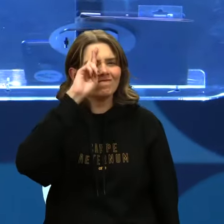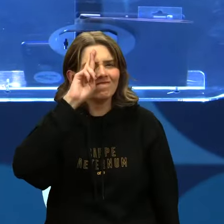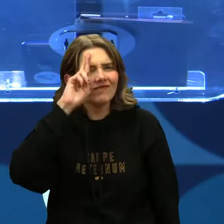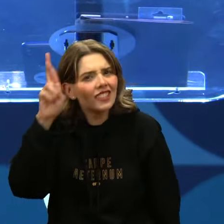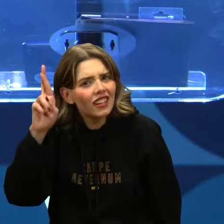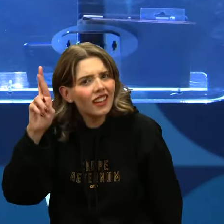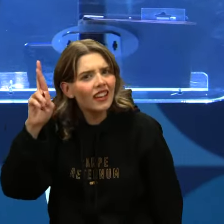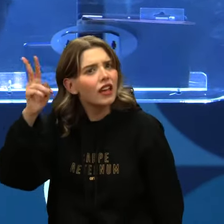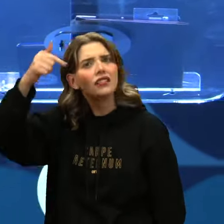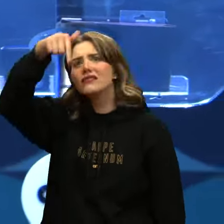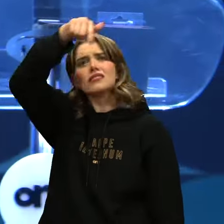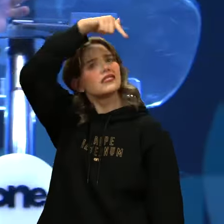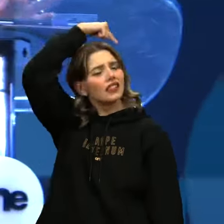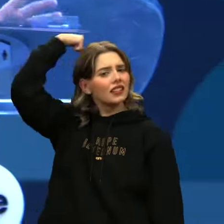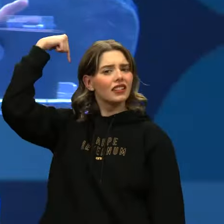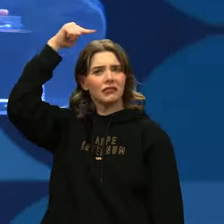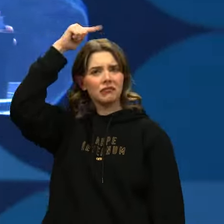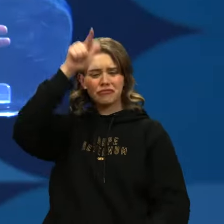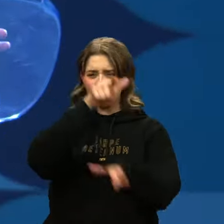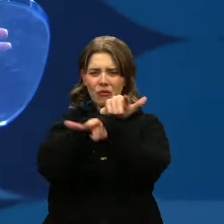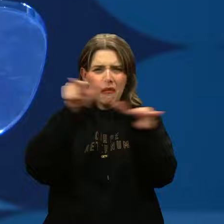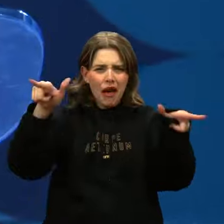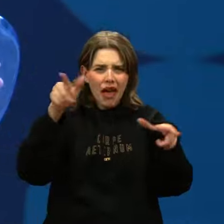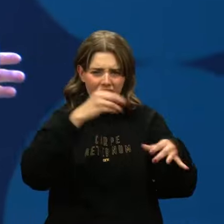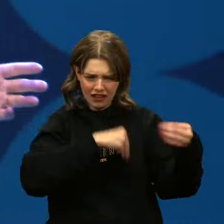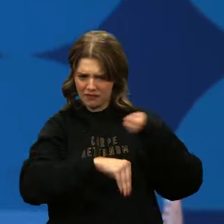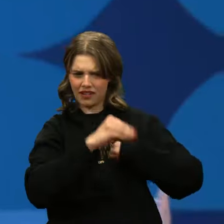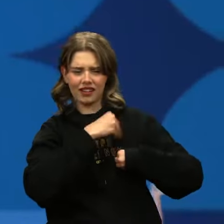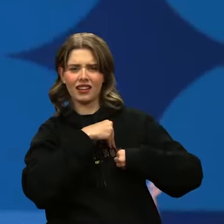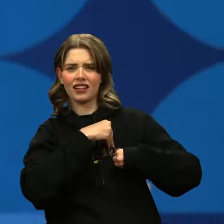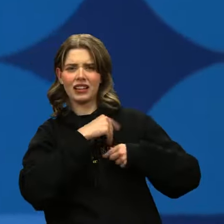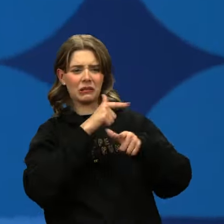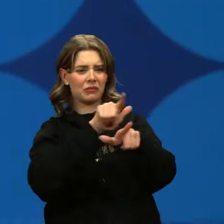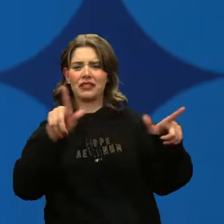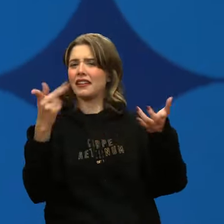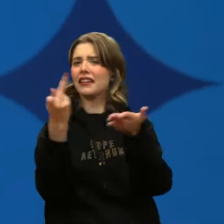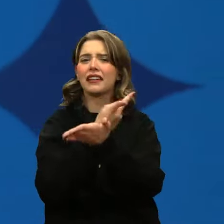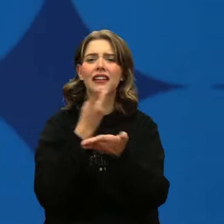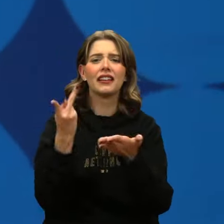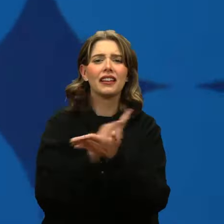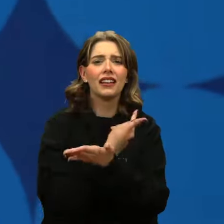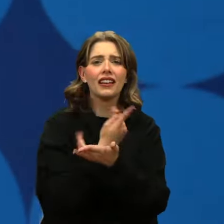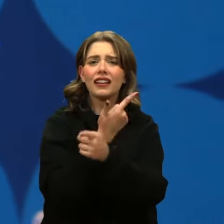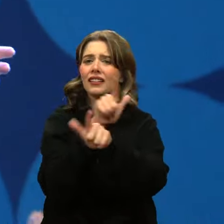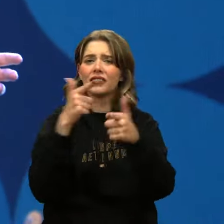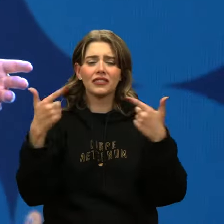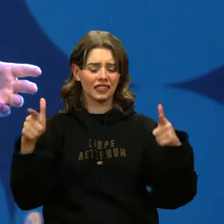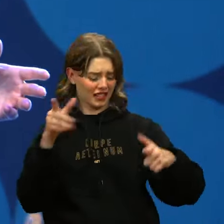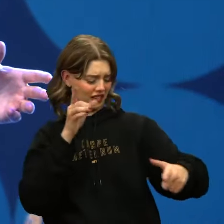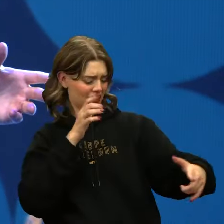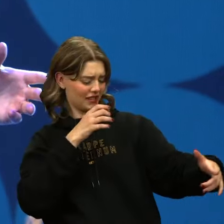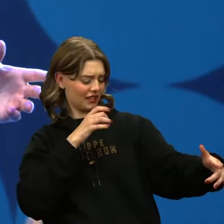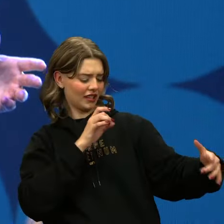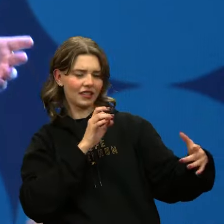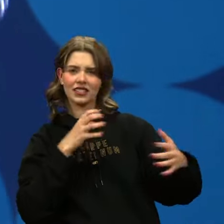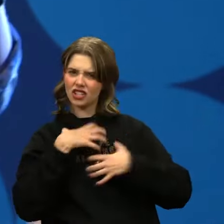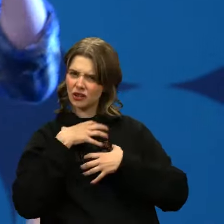santo, nele não há pecado, nele não há engano, nele não há medo, nele não há